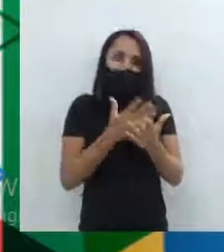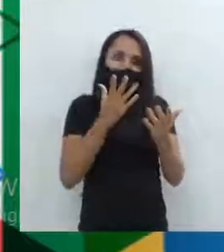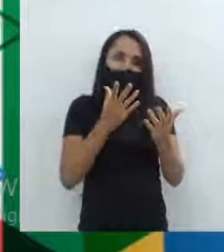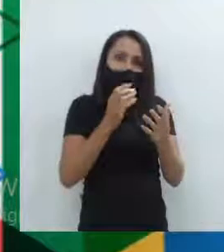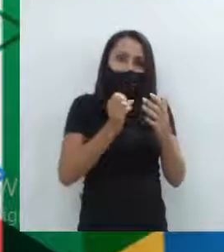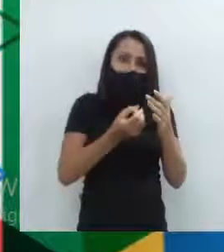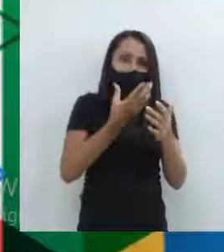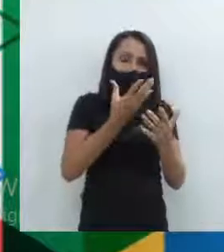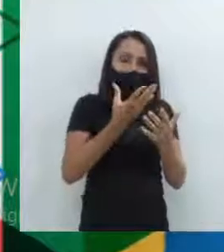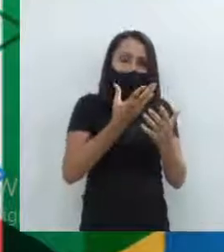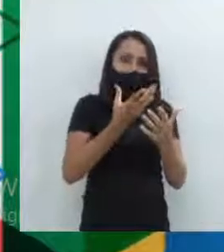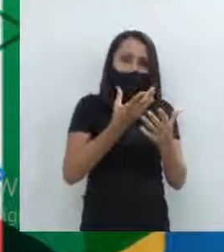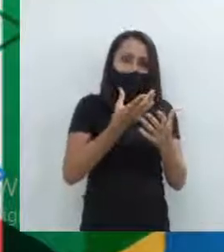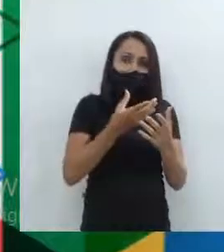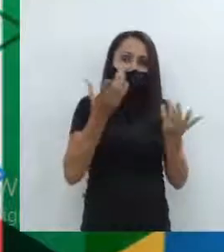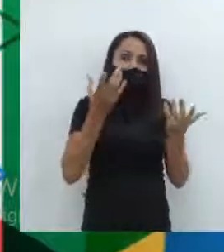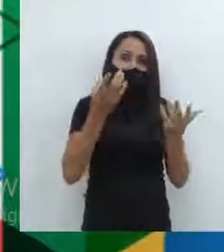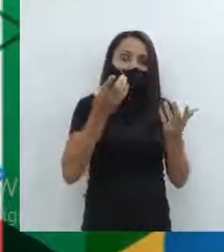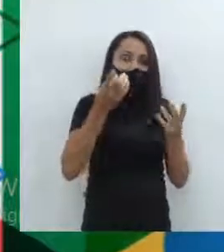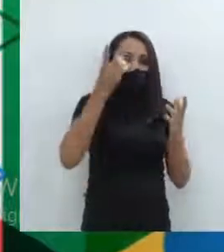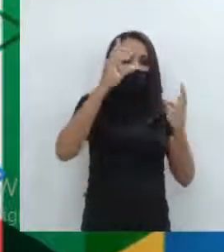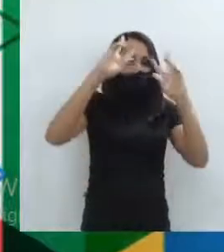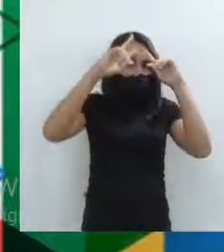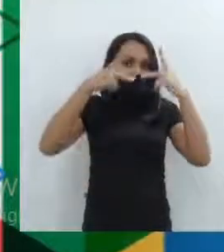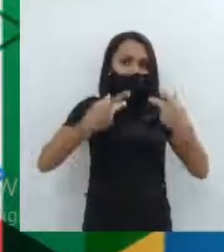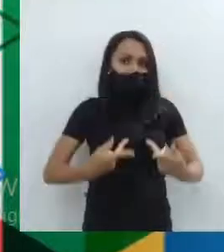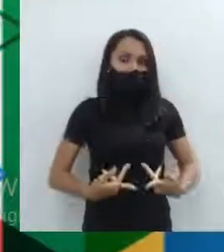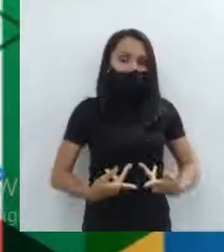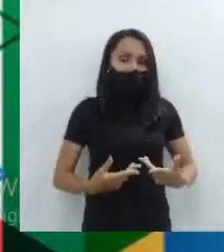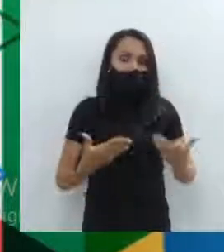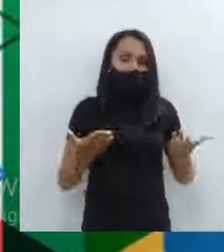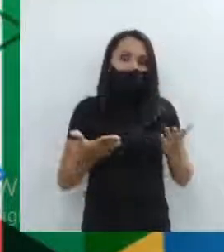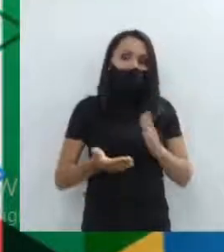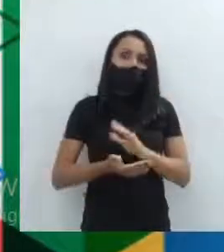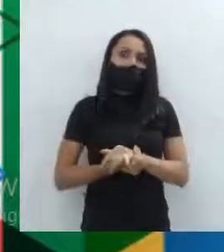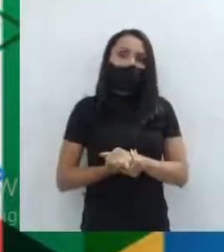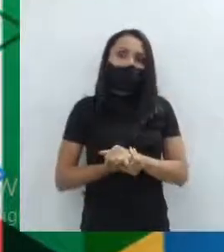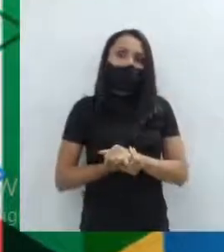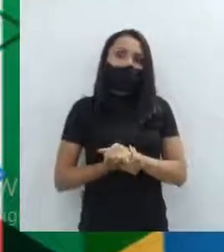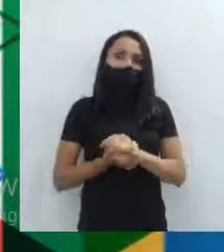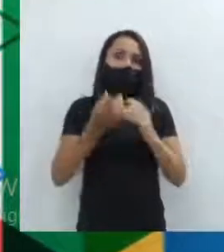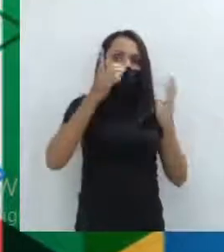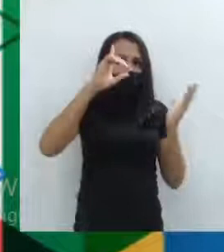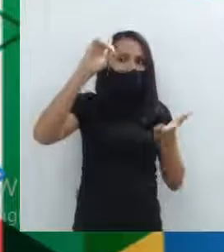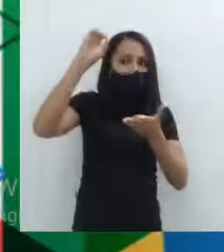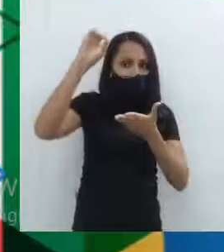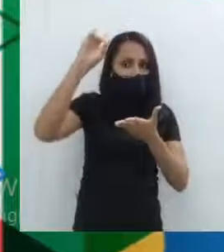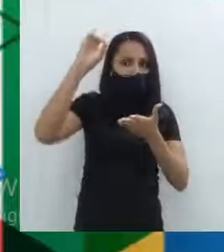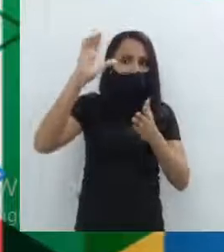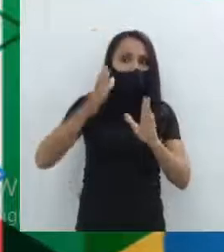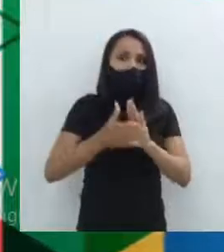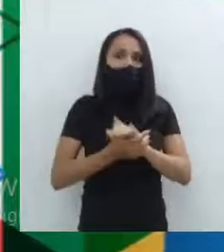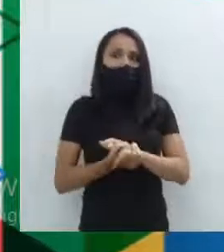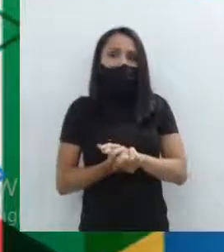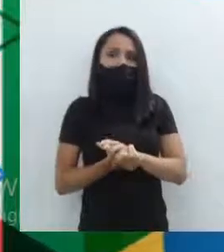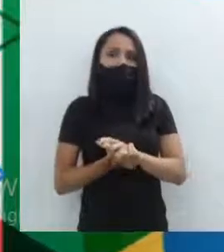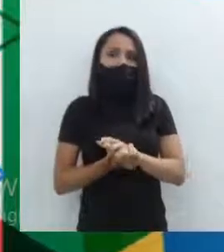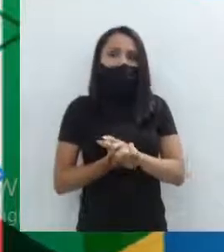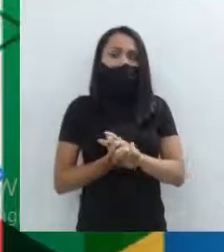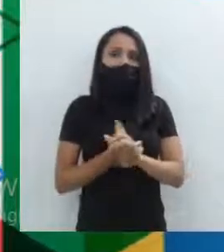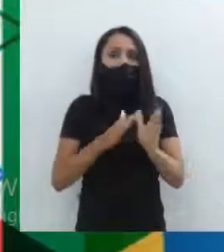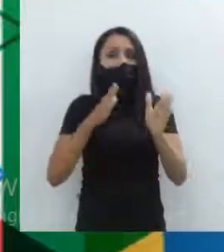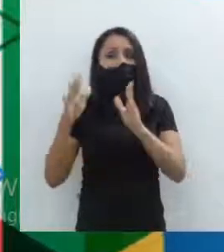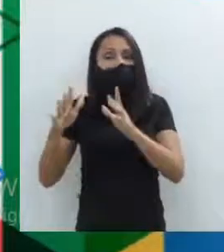revelação divina, que é dada aos seres humanos, não é? Uma revelação dos deuses aos seres humanos, a religião. E